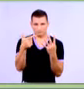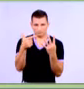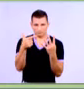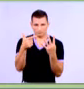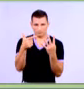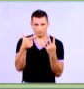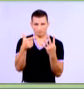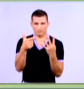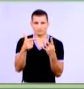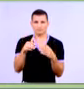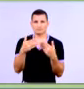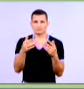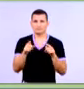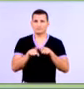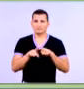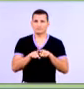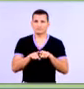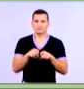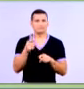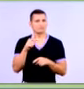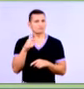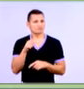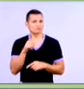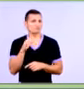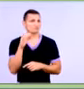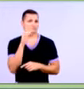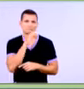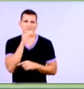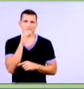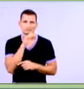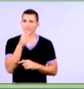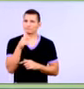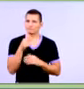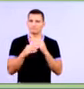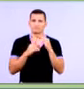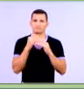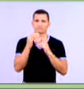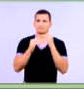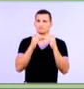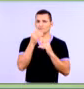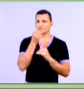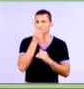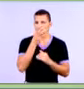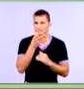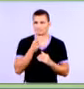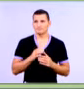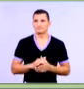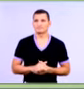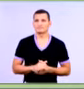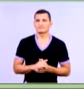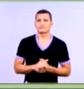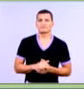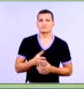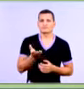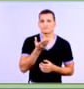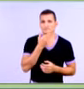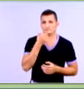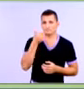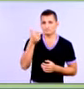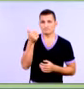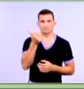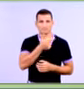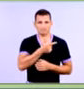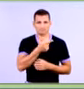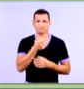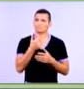ordenada. Também não tem uma eficiência, também não tem um desempenho muito bom. Bom, melhor que a bolha, qualquer um